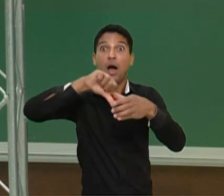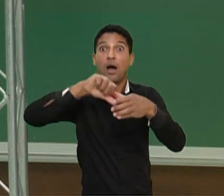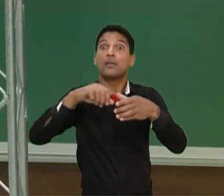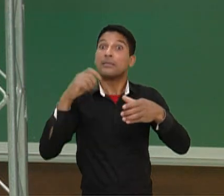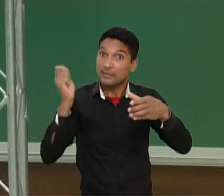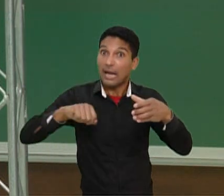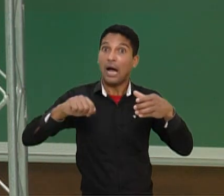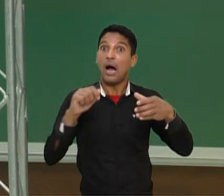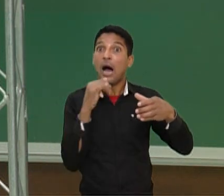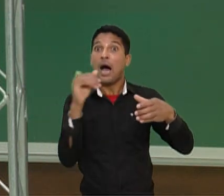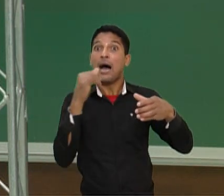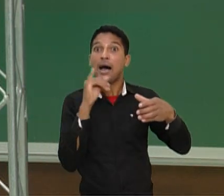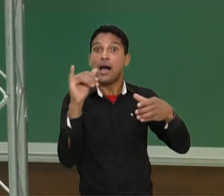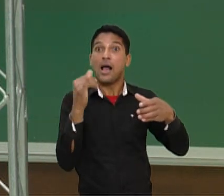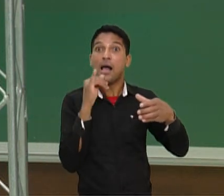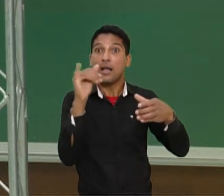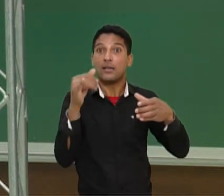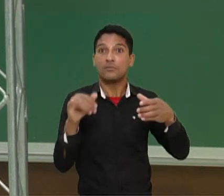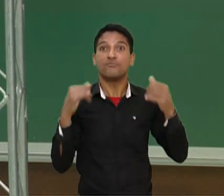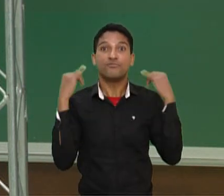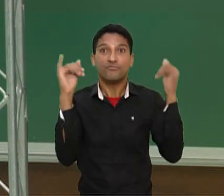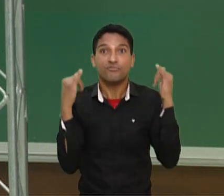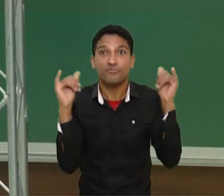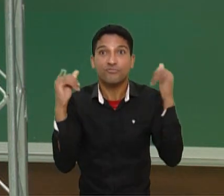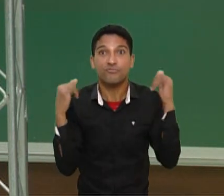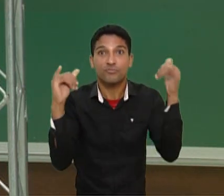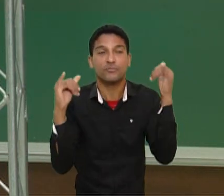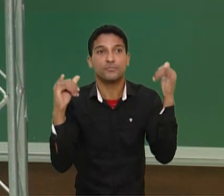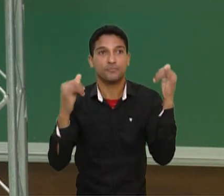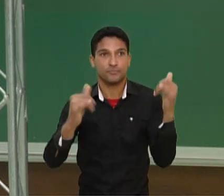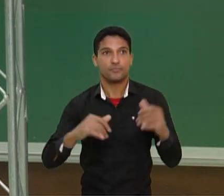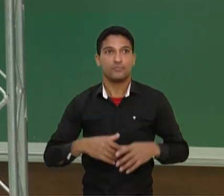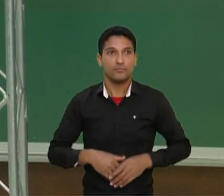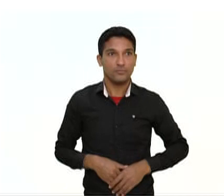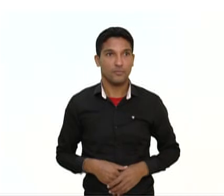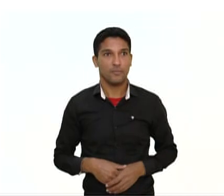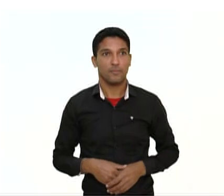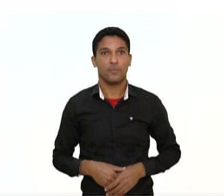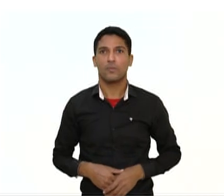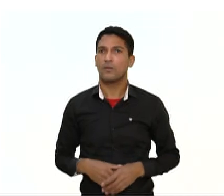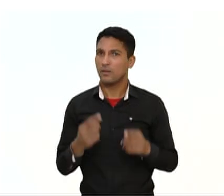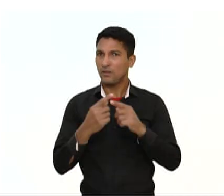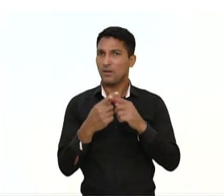não é o ácido clorídrico? Ainda não, porque ele está no estado